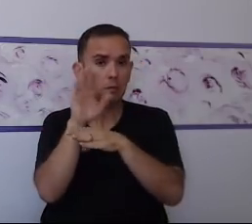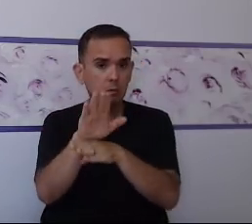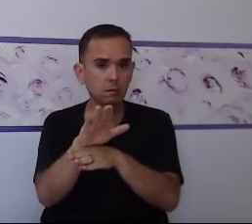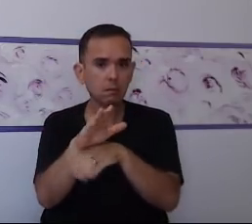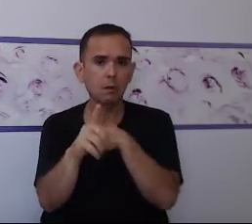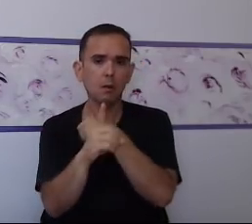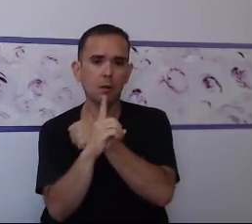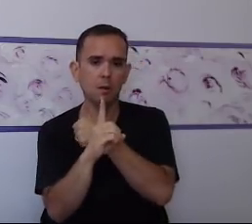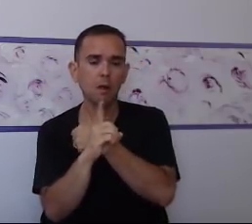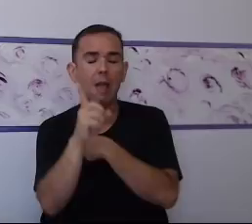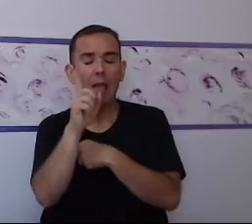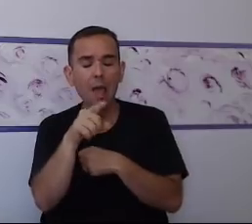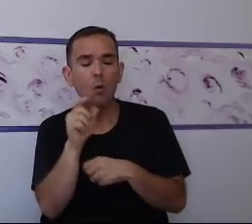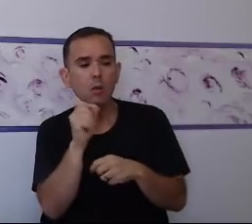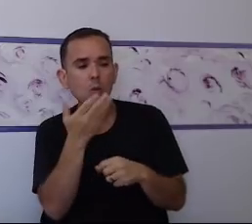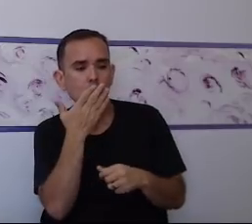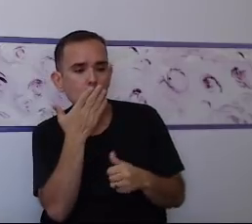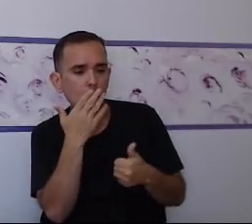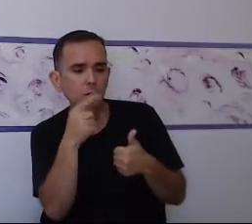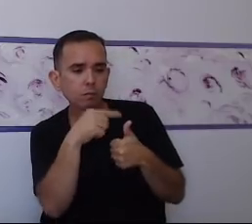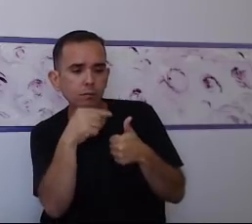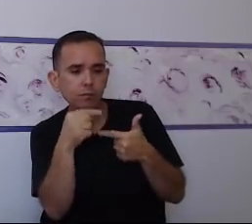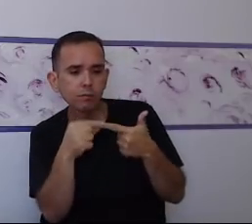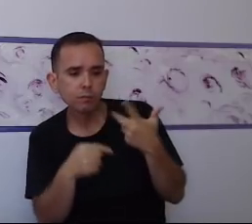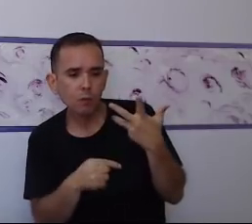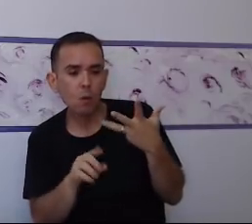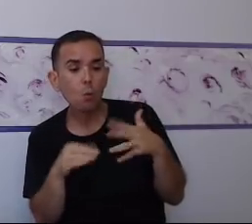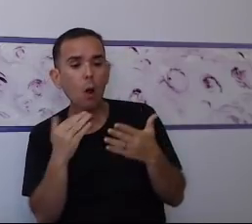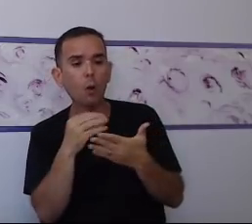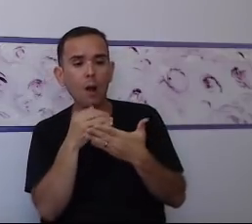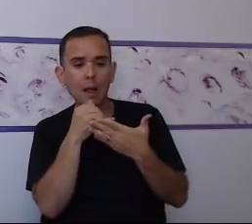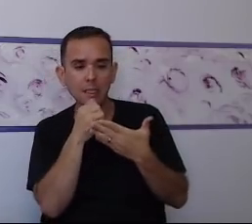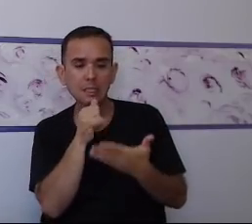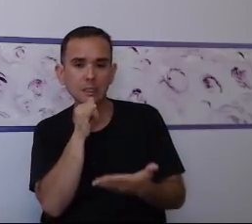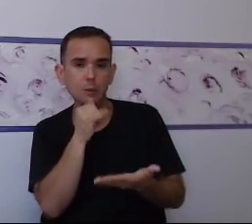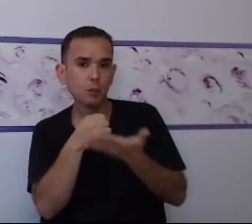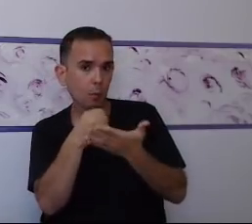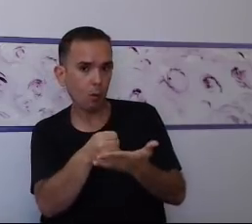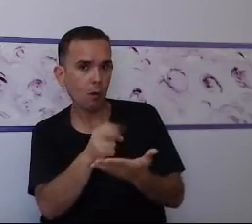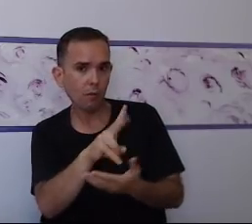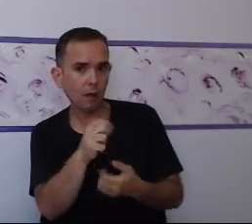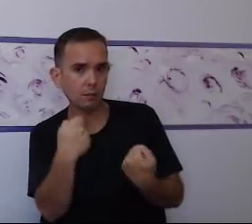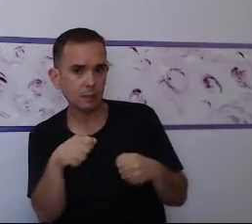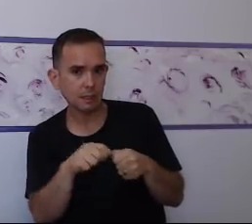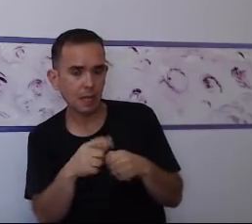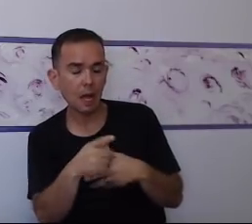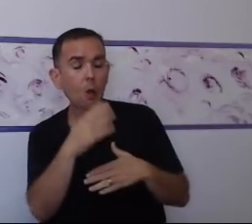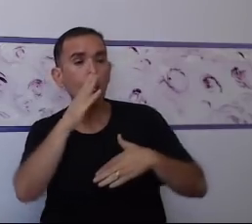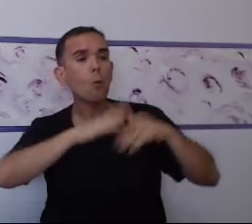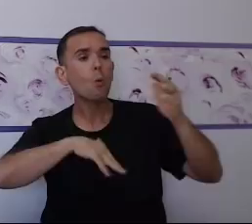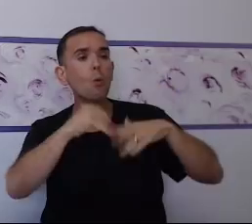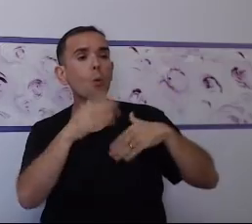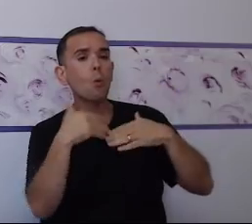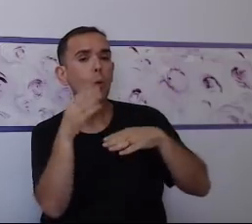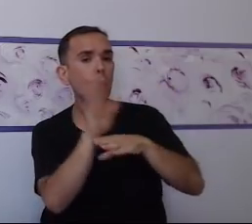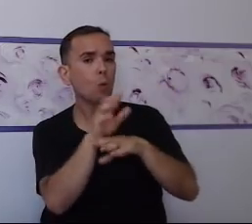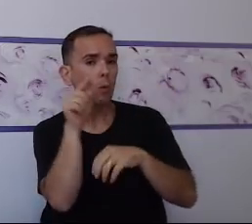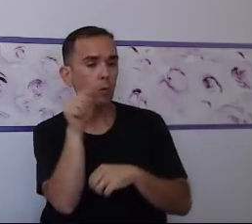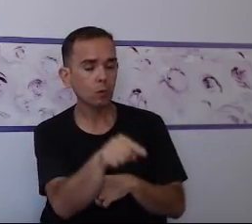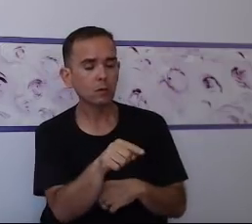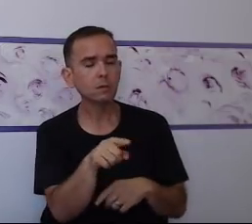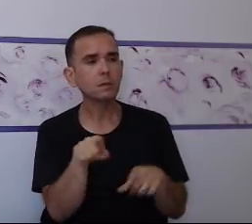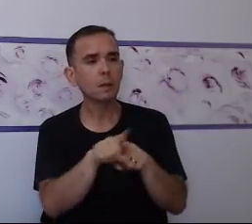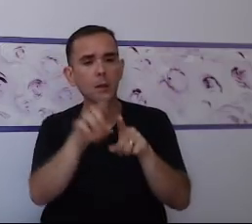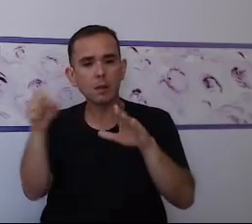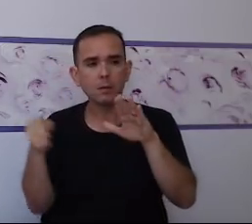é onde é selecionado também qual o tipo de apoio que esse aluno vai precisar, qual é o tipo de profissional de apoio também que